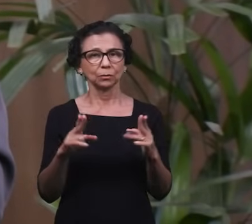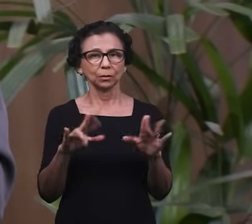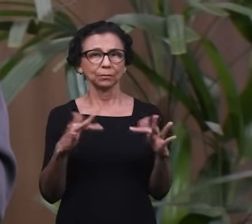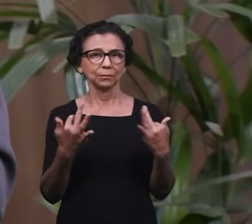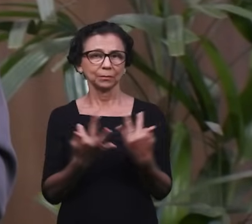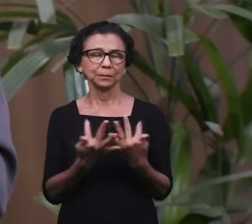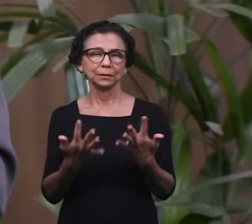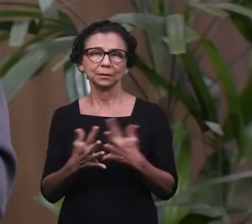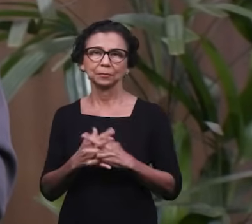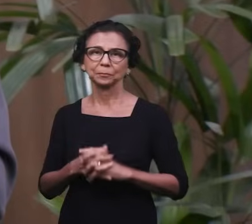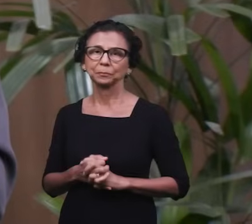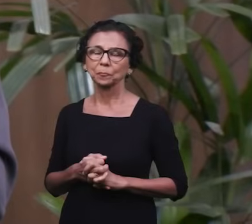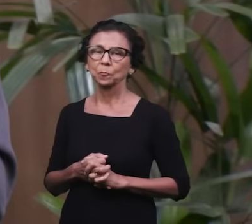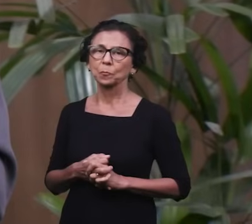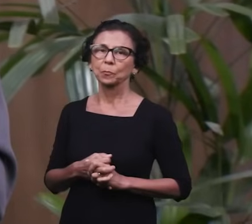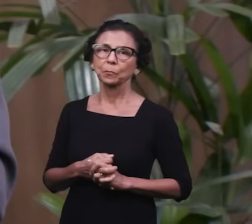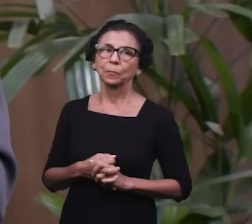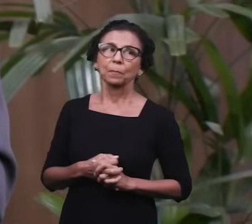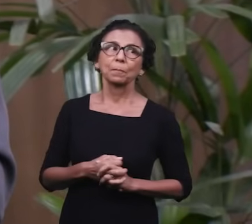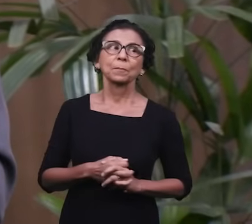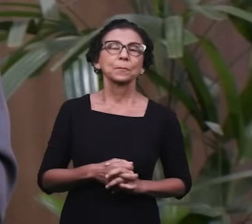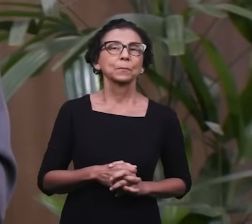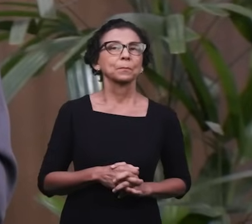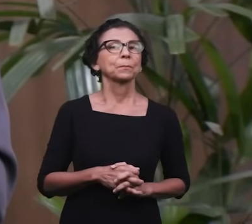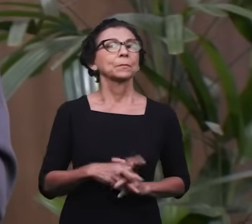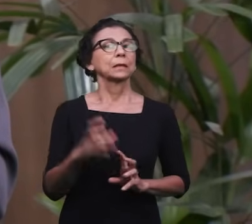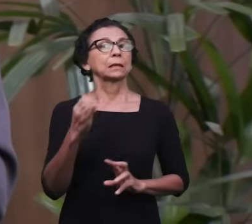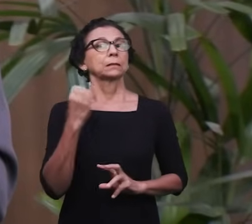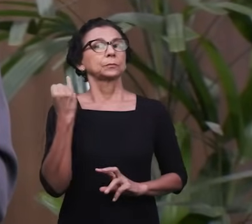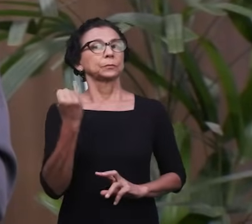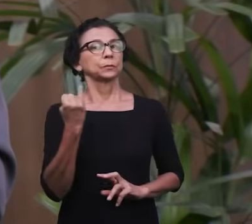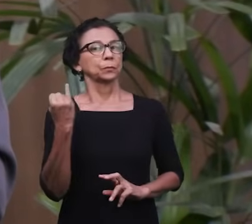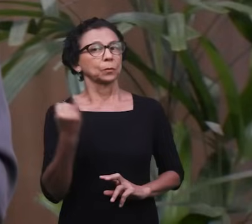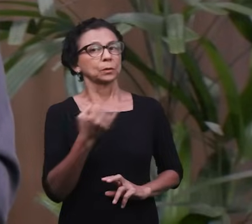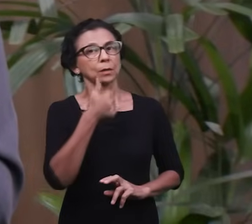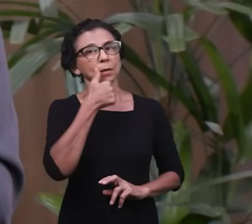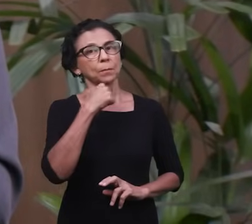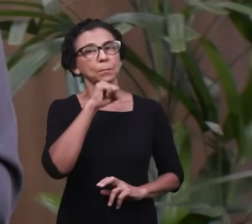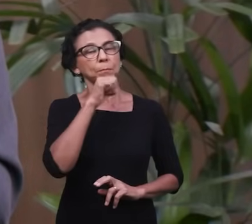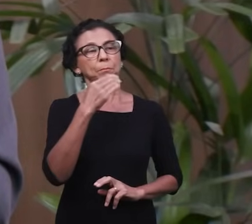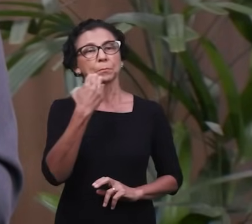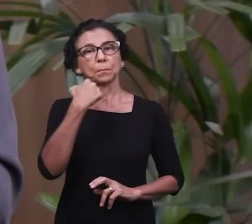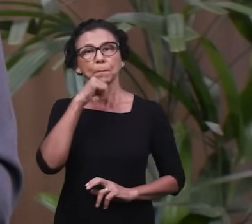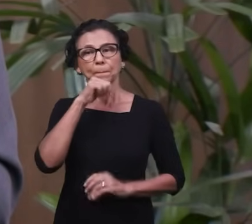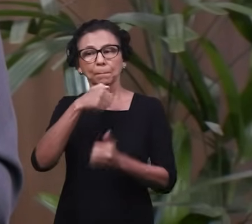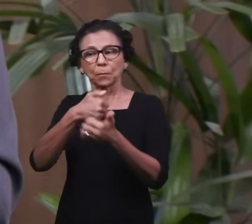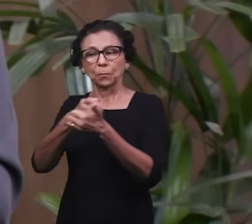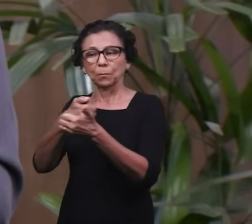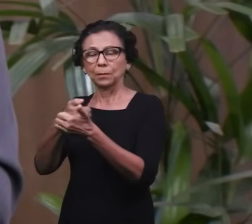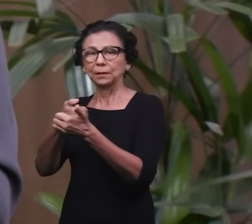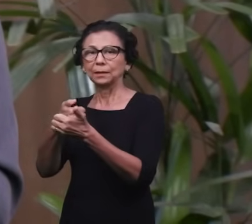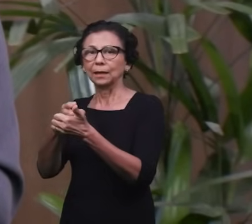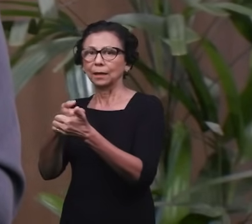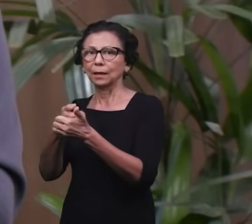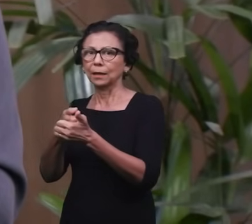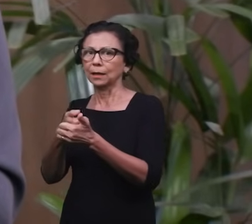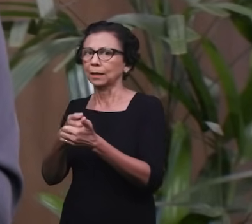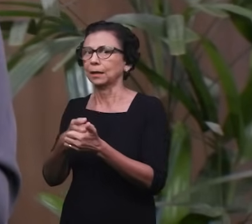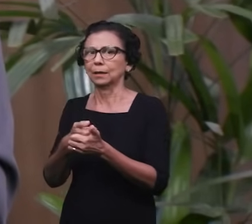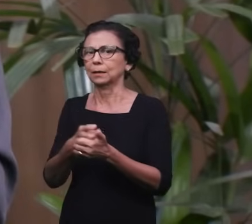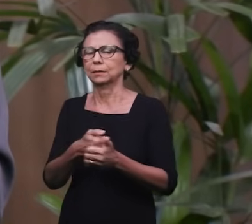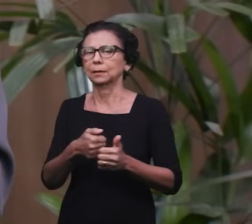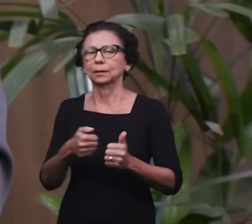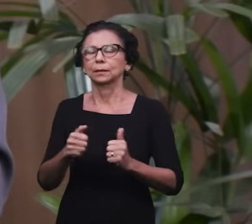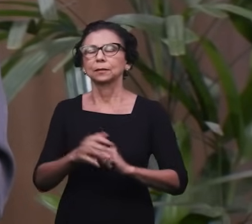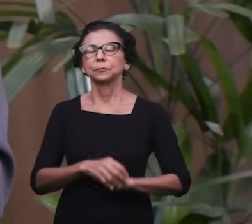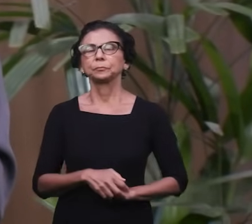diferença para uma criança da presença dos pais no acompanhamento da vida, né? Não somente escolar,